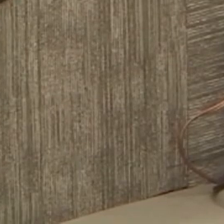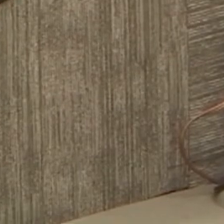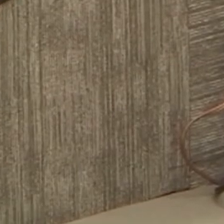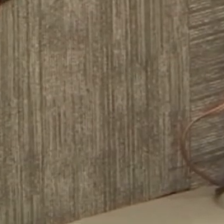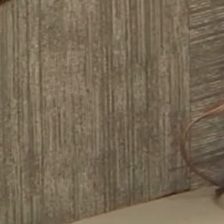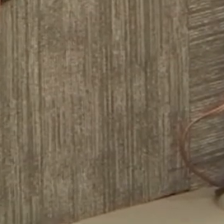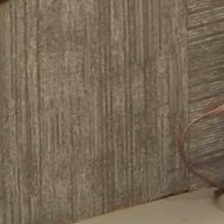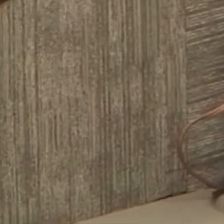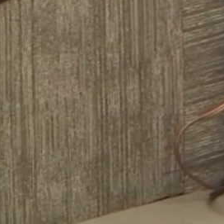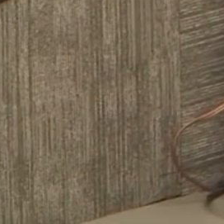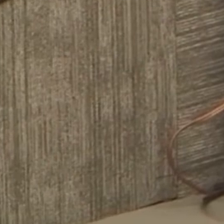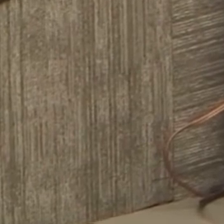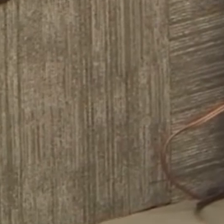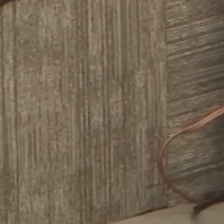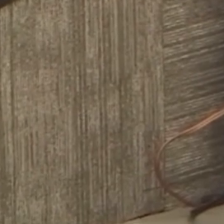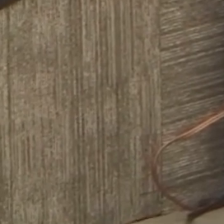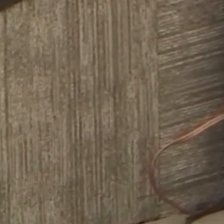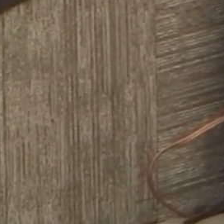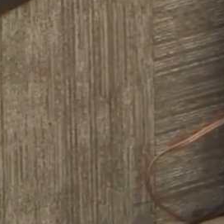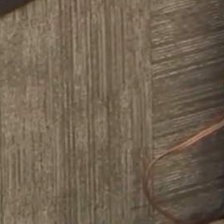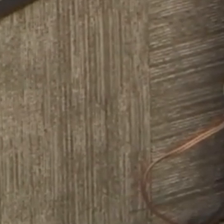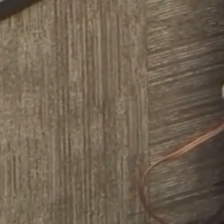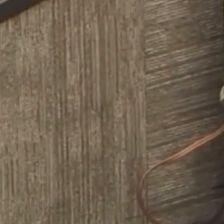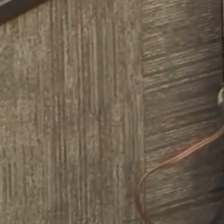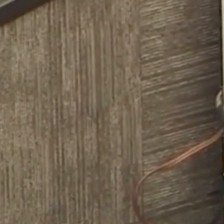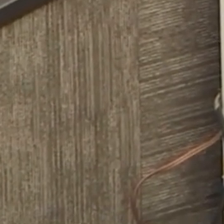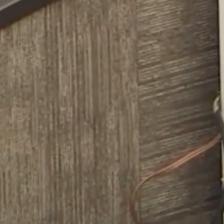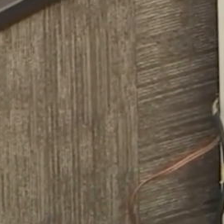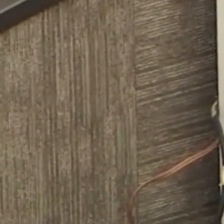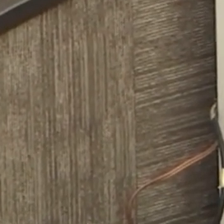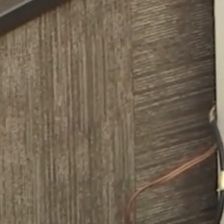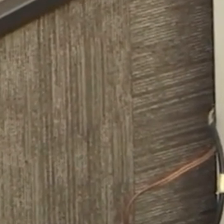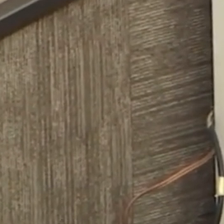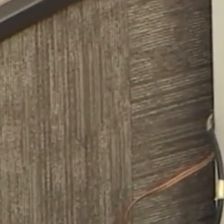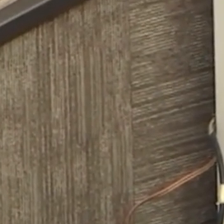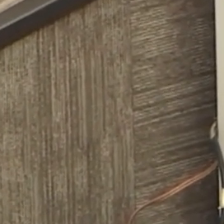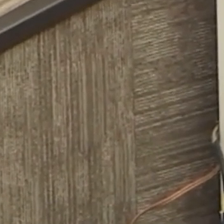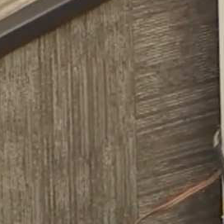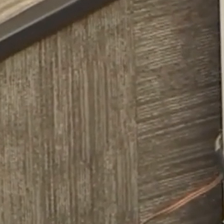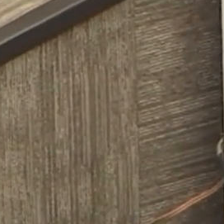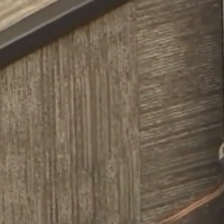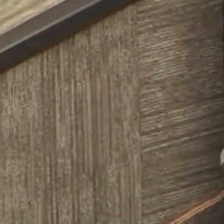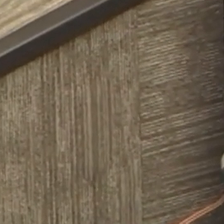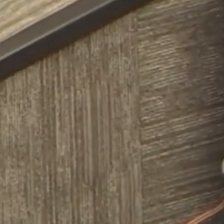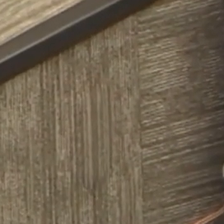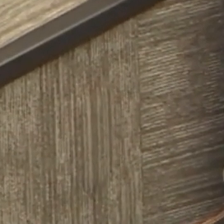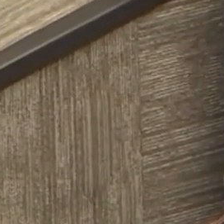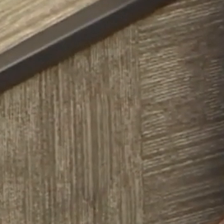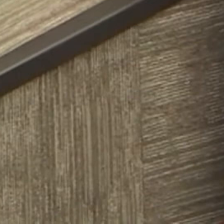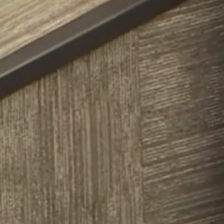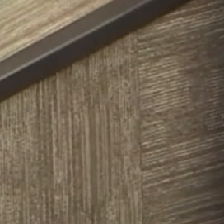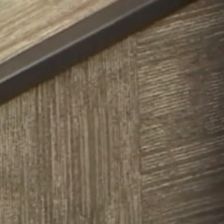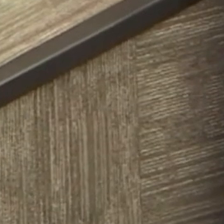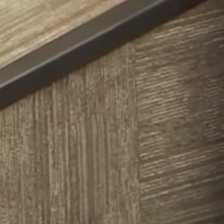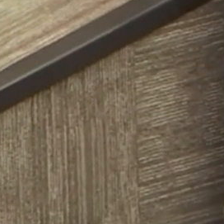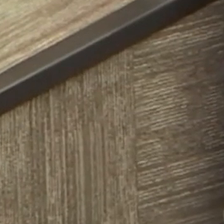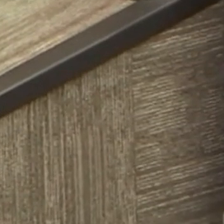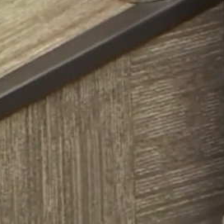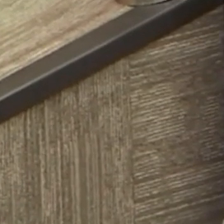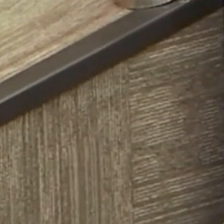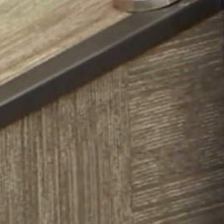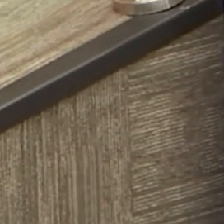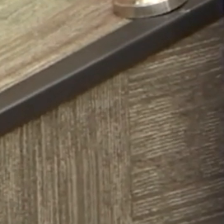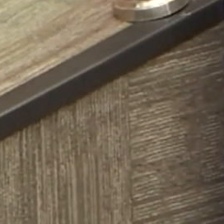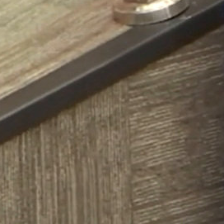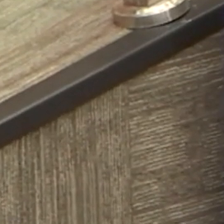doutora, é muito importante porque aqui nós temos profissionais da área da educação, da saúde e contribuindo, de certa forma,